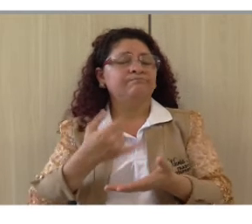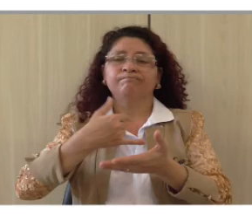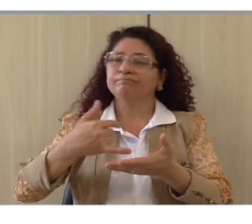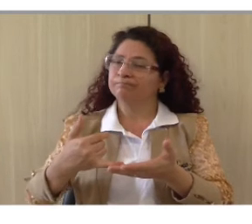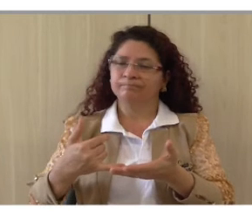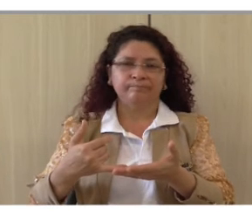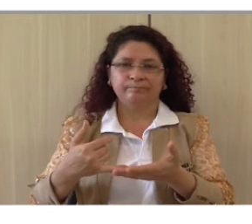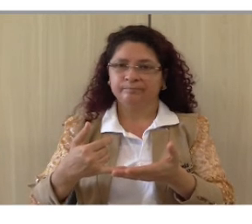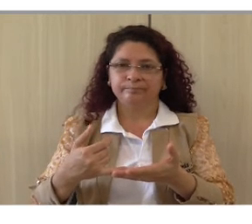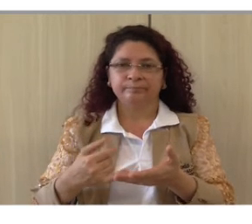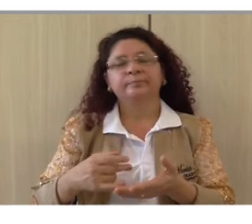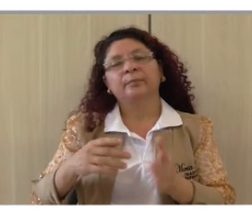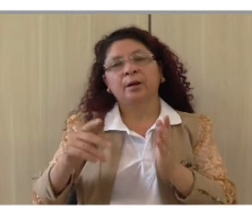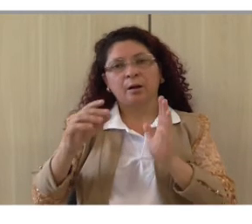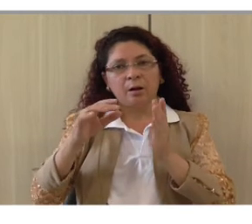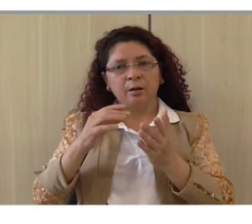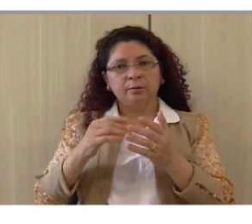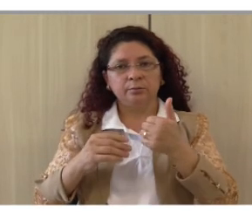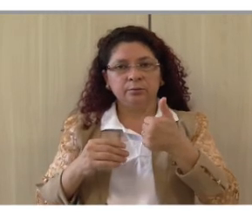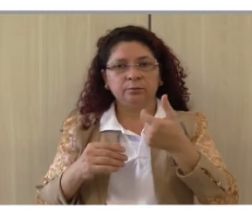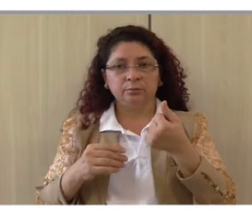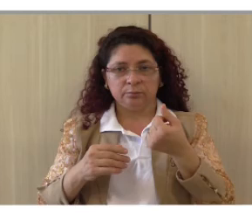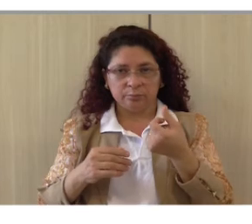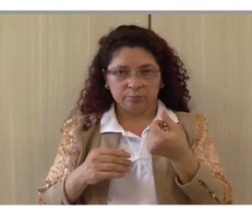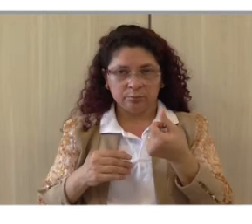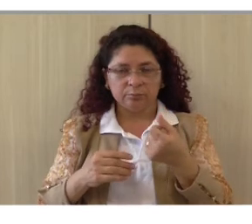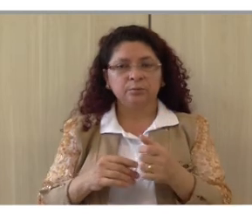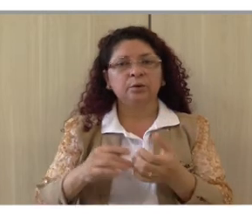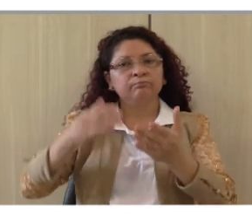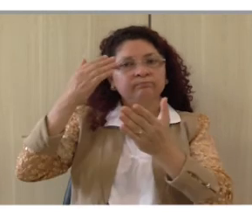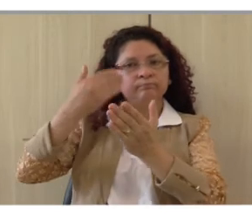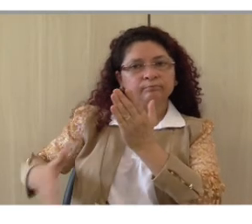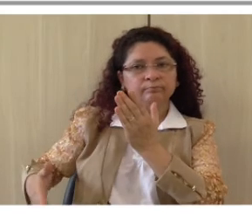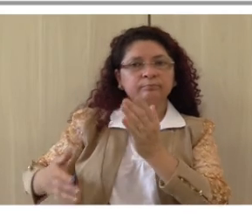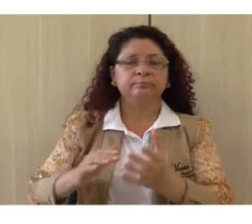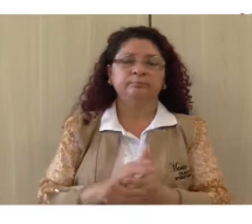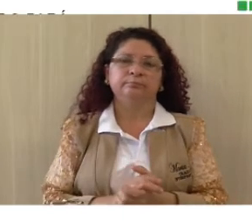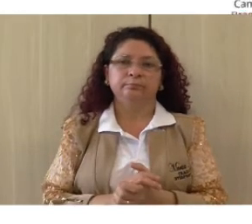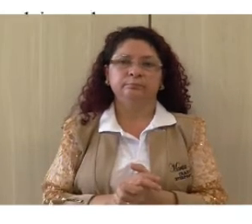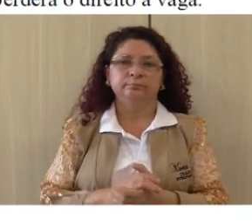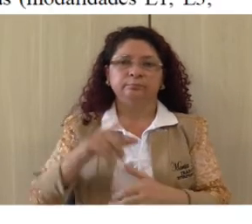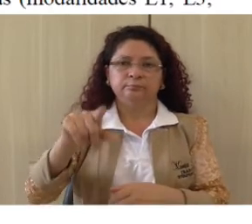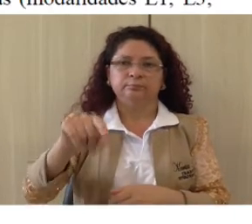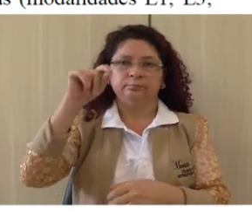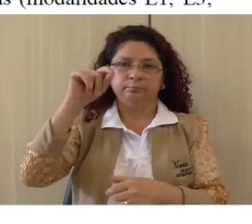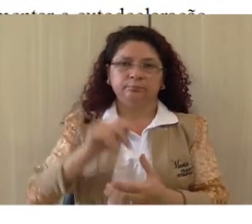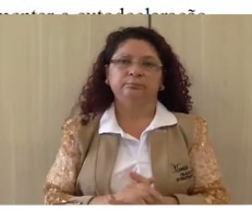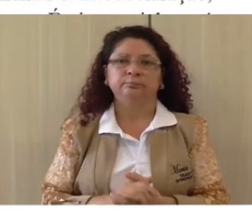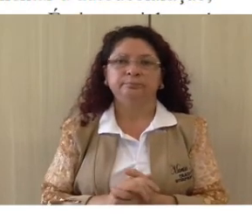a habilitação de matrícula prevista no item 16 estará automaticamente eliminado do processo